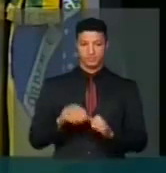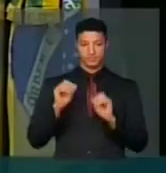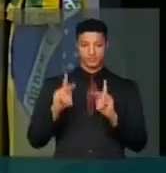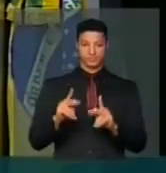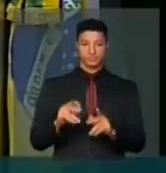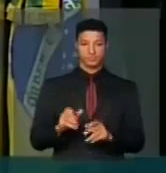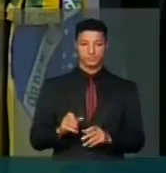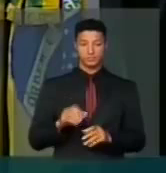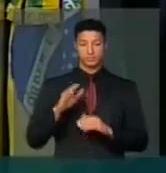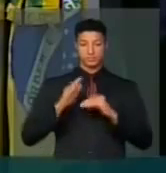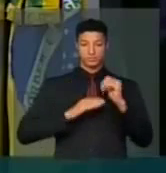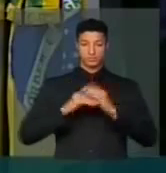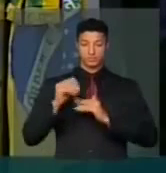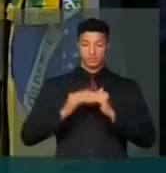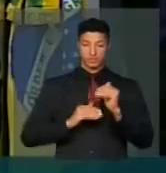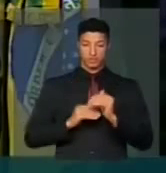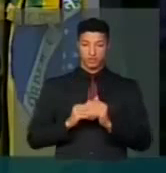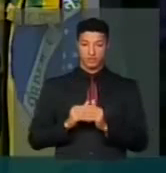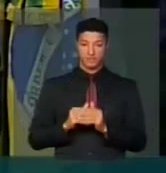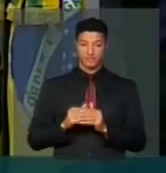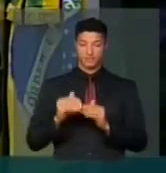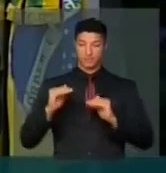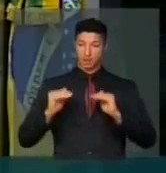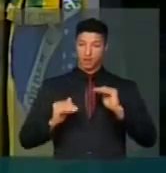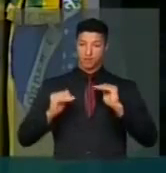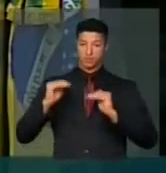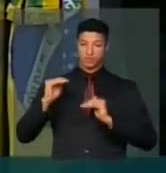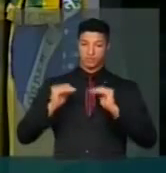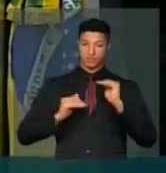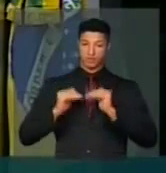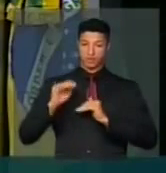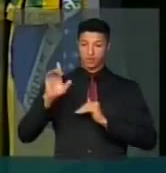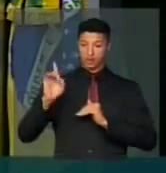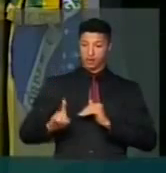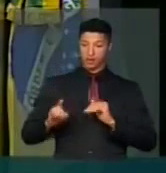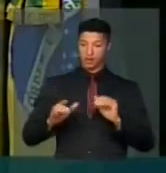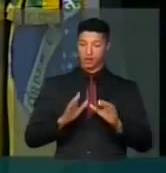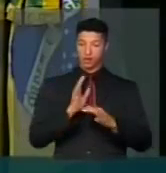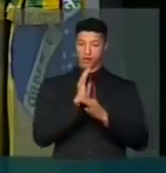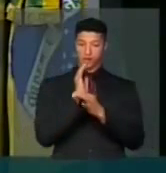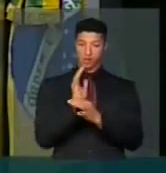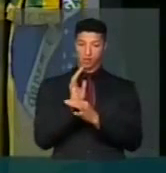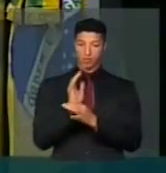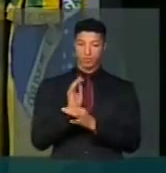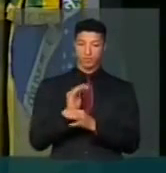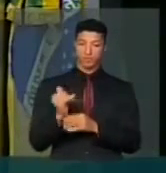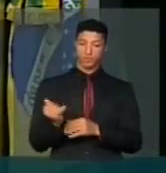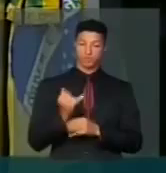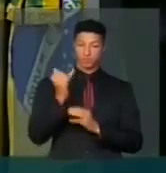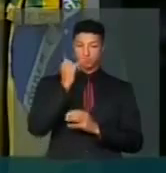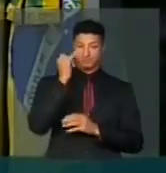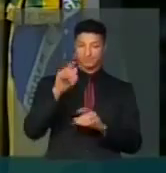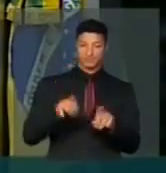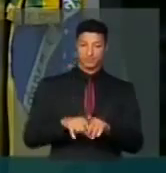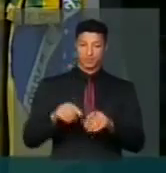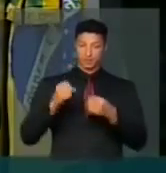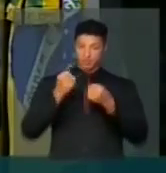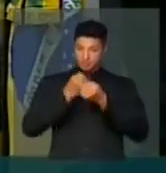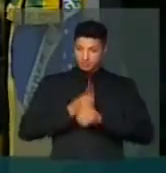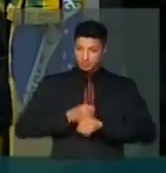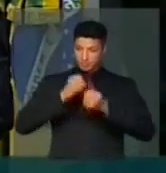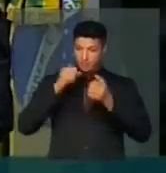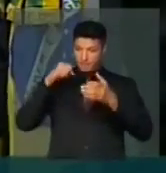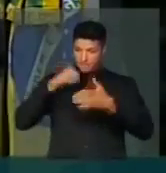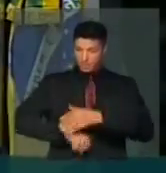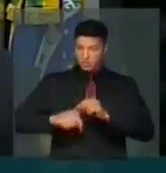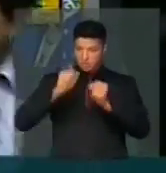bem, no que diz respeito ao equilíbrio entre direitos e garantias fundamentais e o combate ao